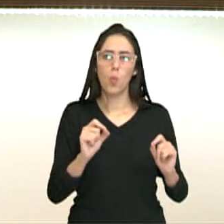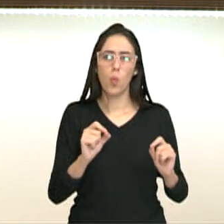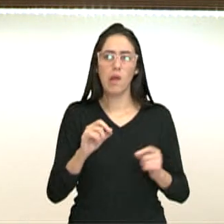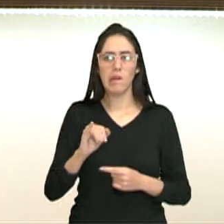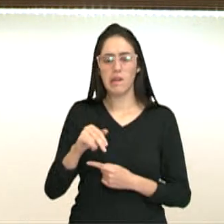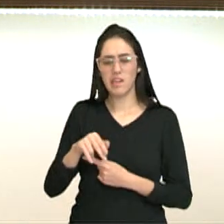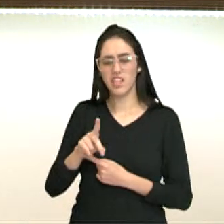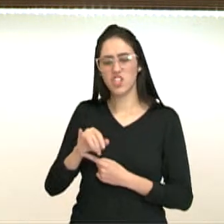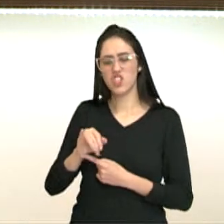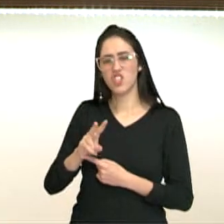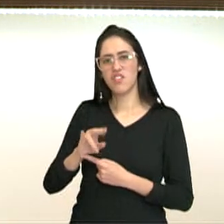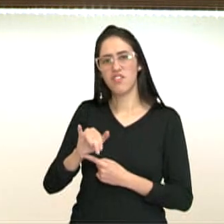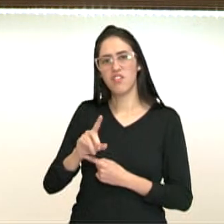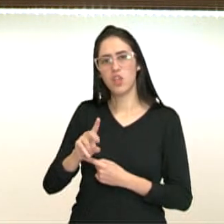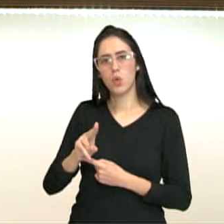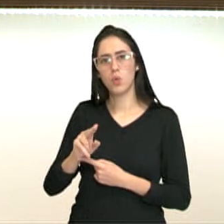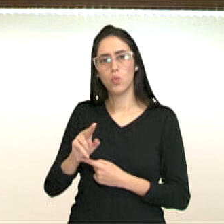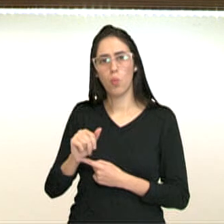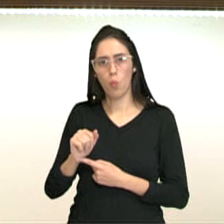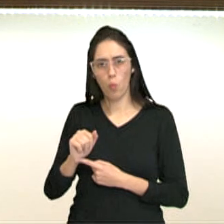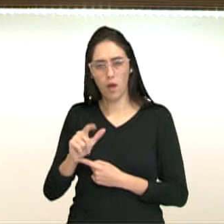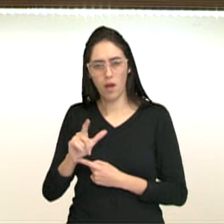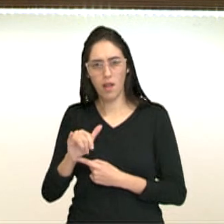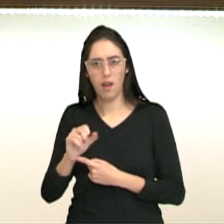individualismo na perspectiva do autor.